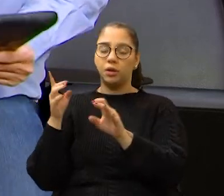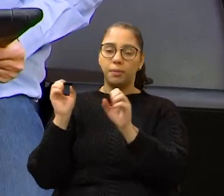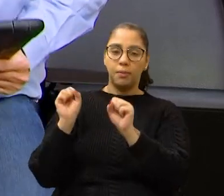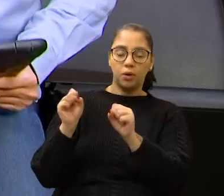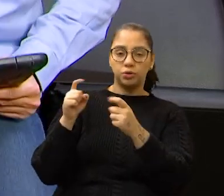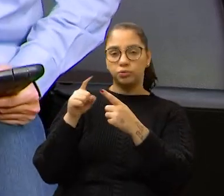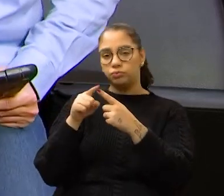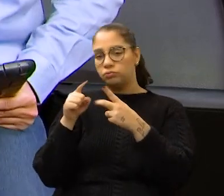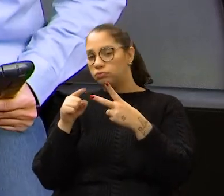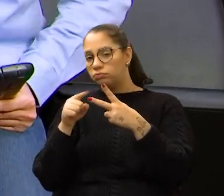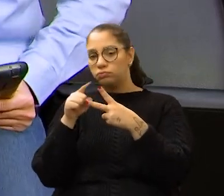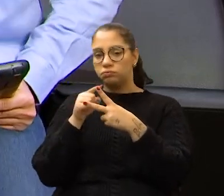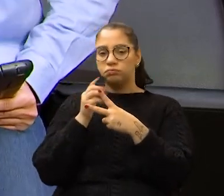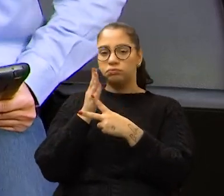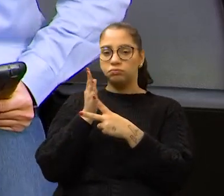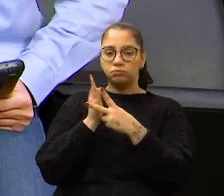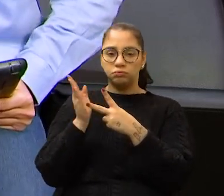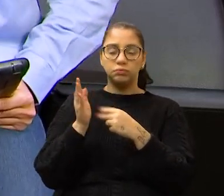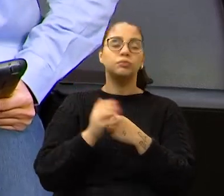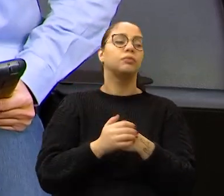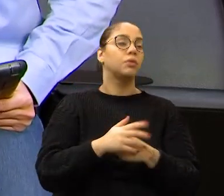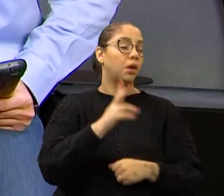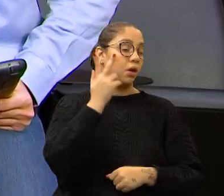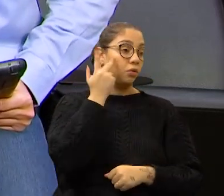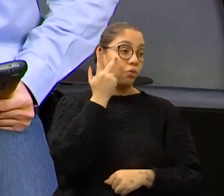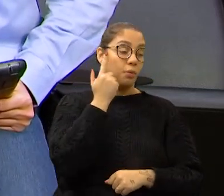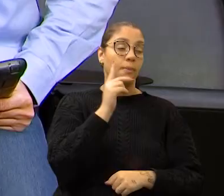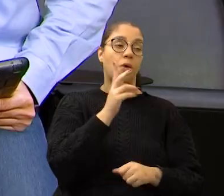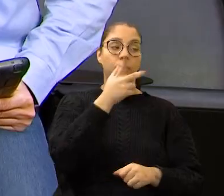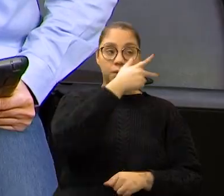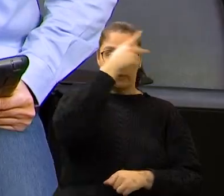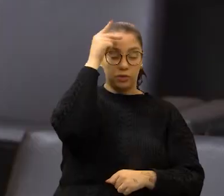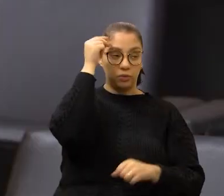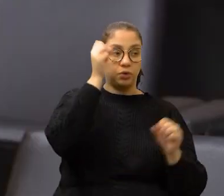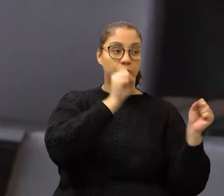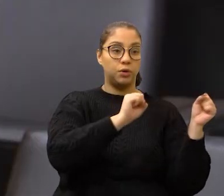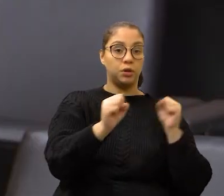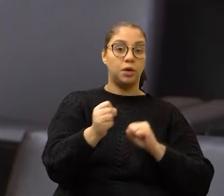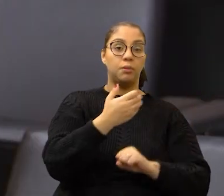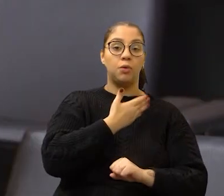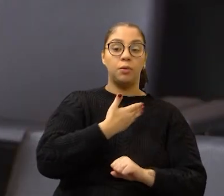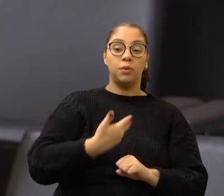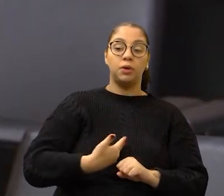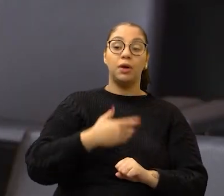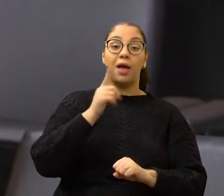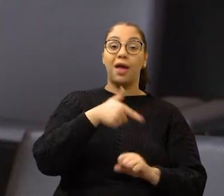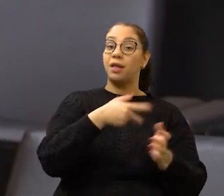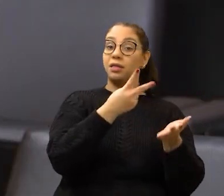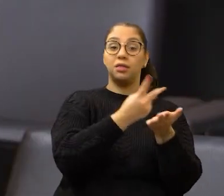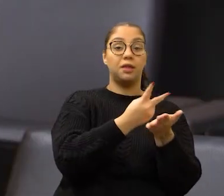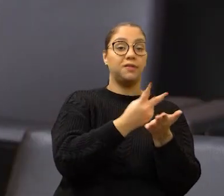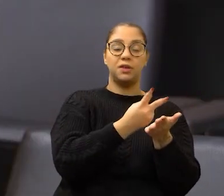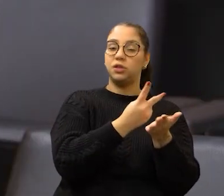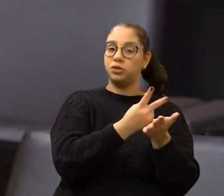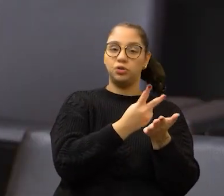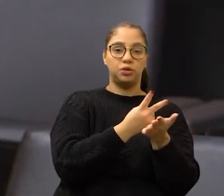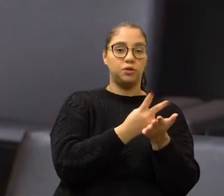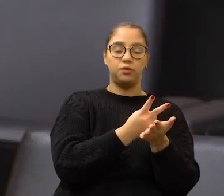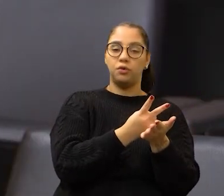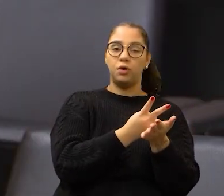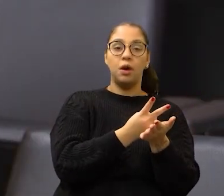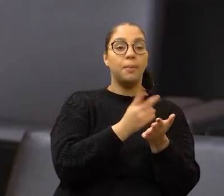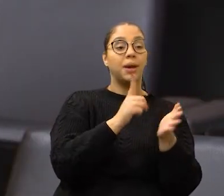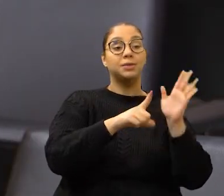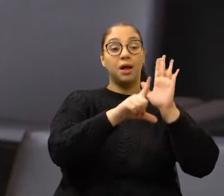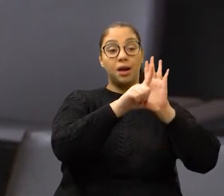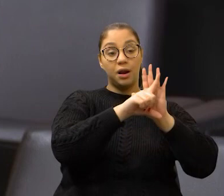Existem essas duas possibilidades. Normalmente a prefeitura, o poder público, ele faz a coisa em definitivo. Mas